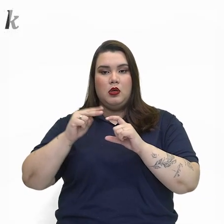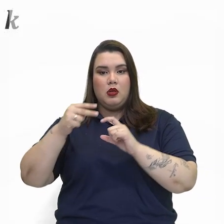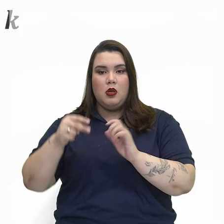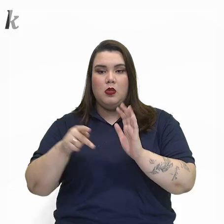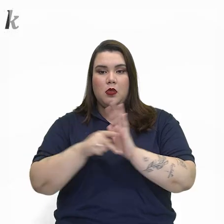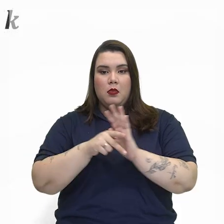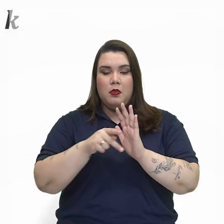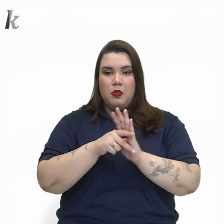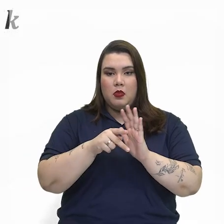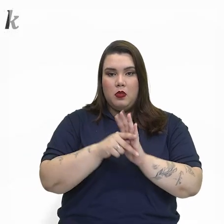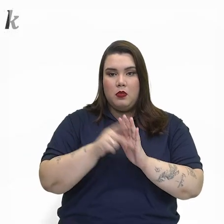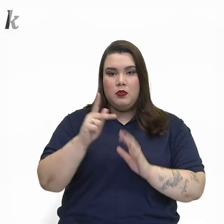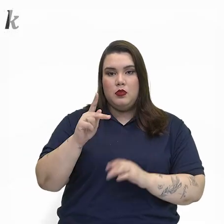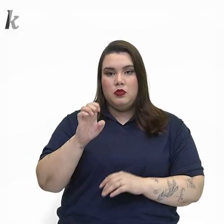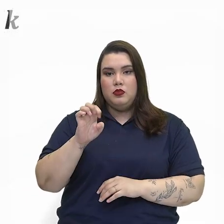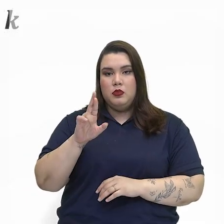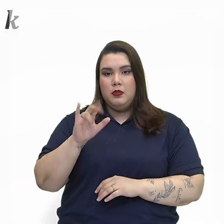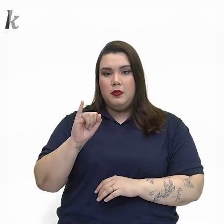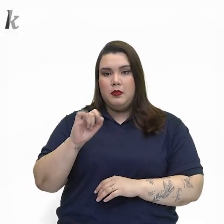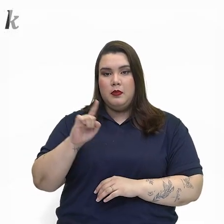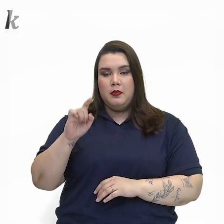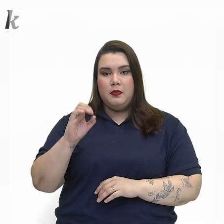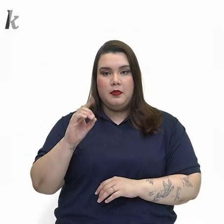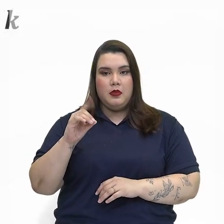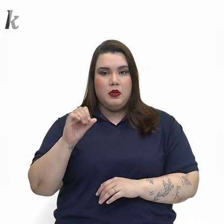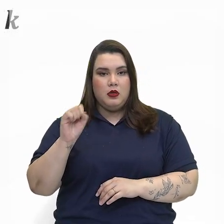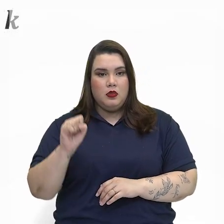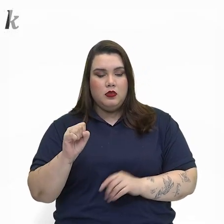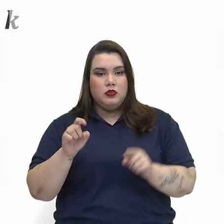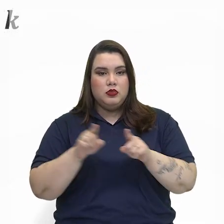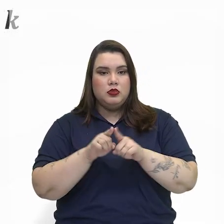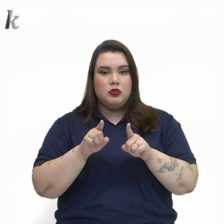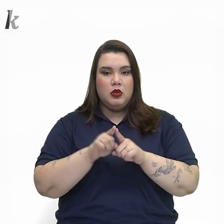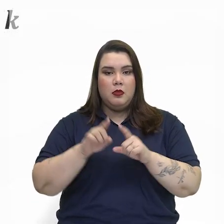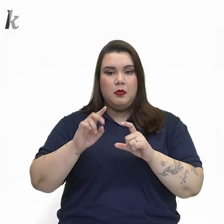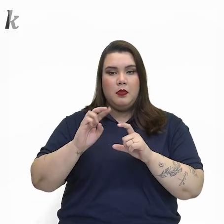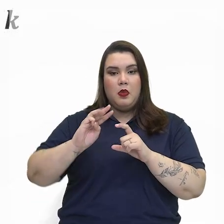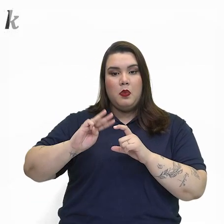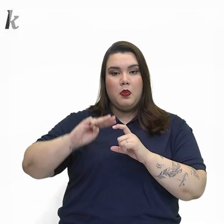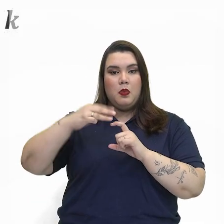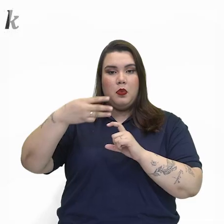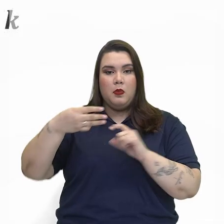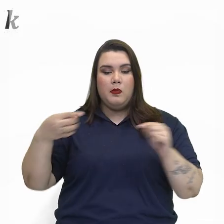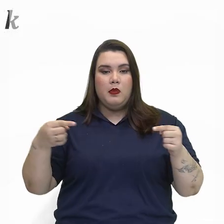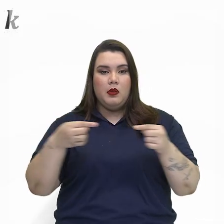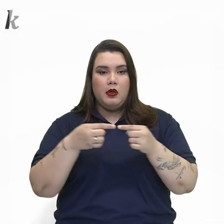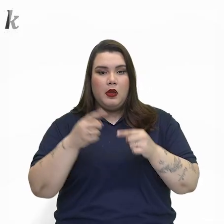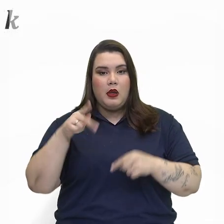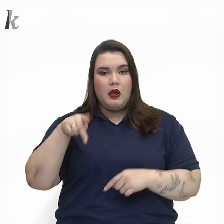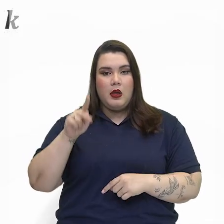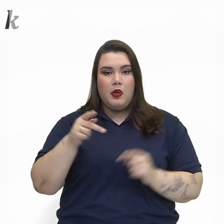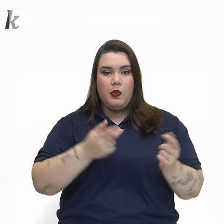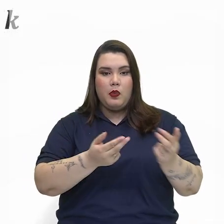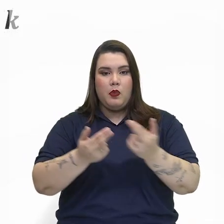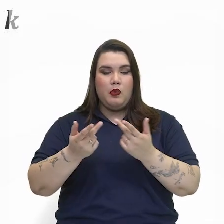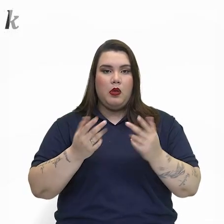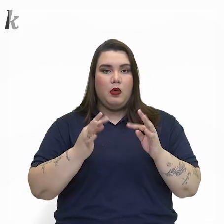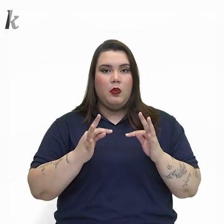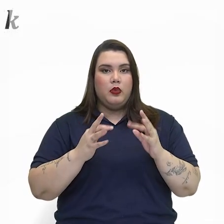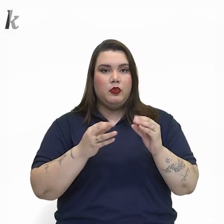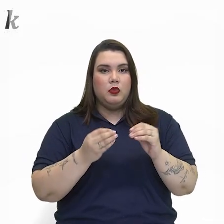o cubo de suas distâncias médias do Sol é igual a uma constante K, que é igual para todos os